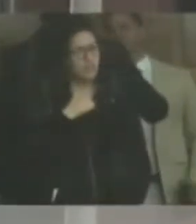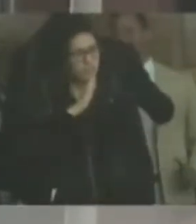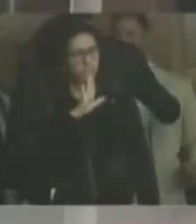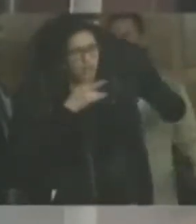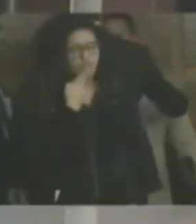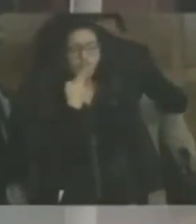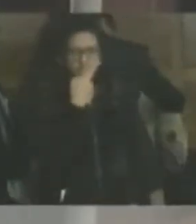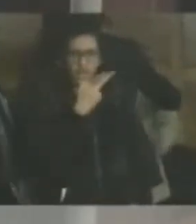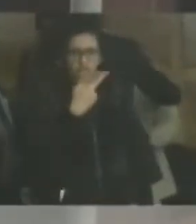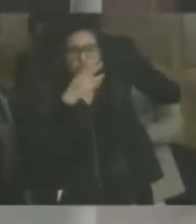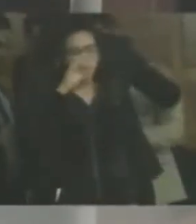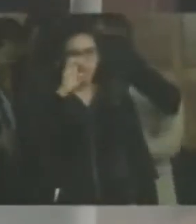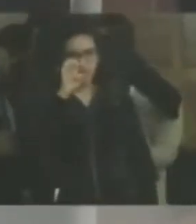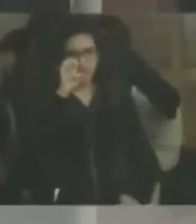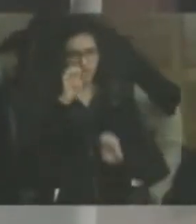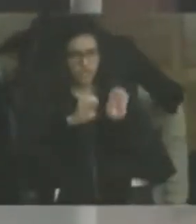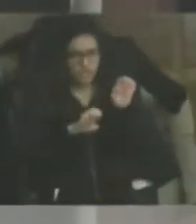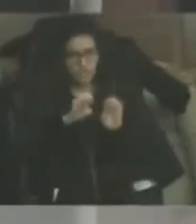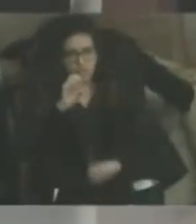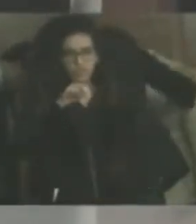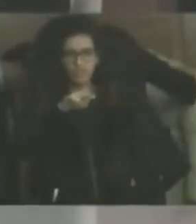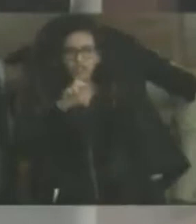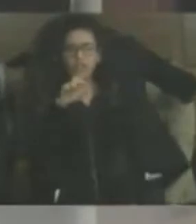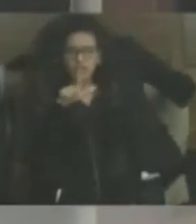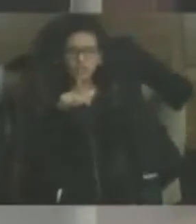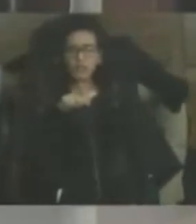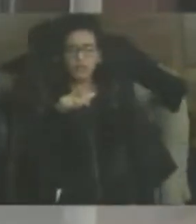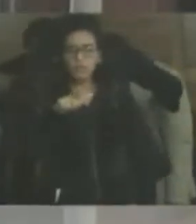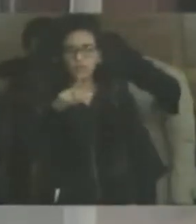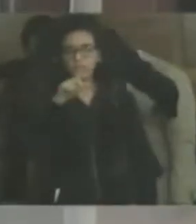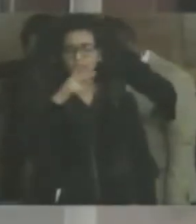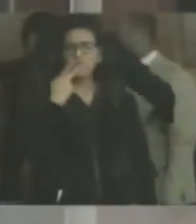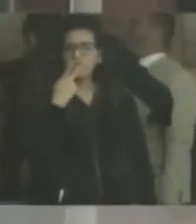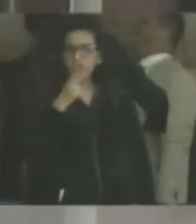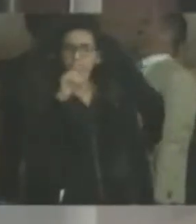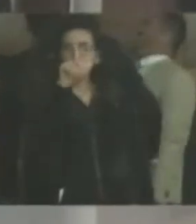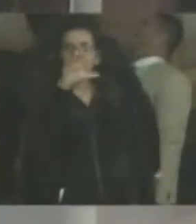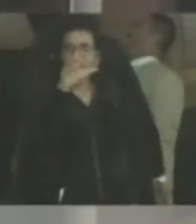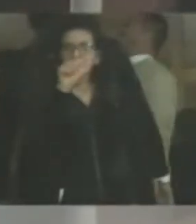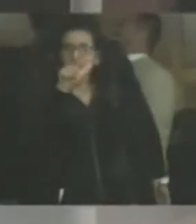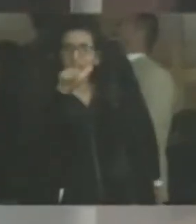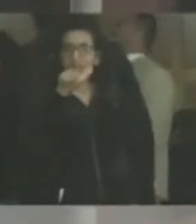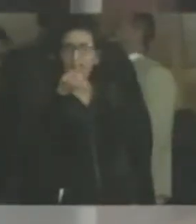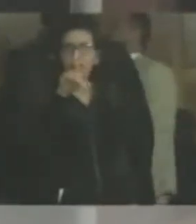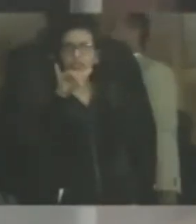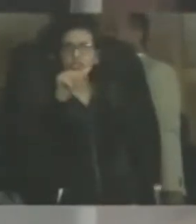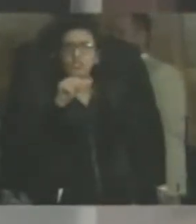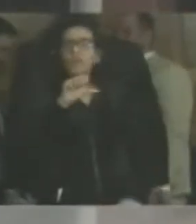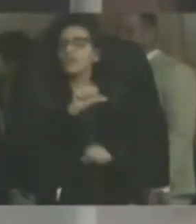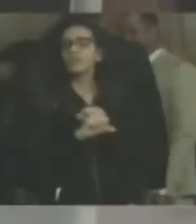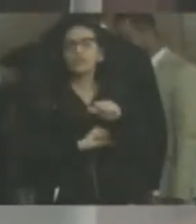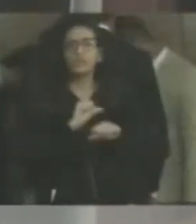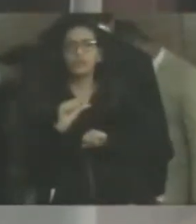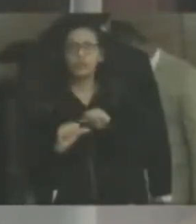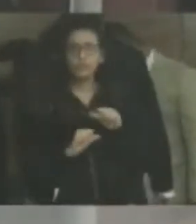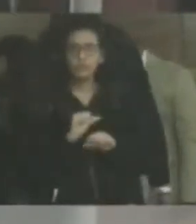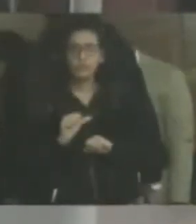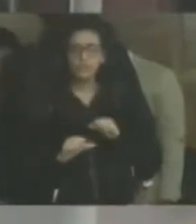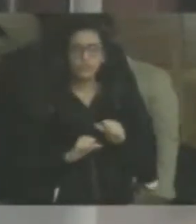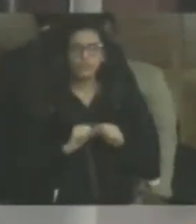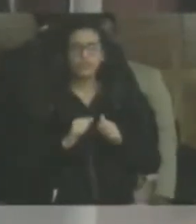falando com a Cláudia aqui, que é responsável, uma das responsáveis. Vamos trocar a carga